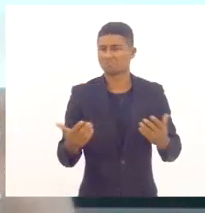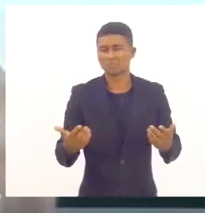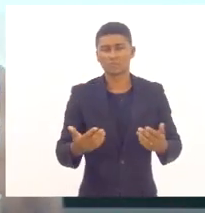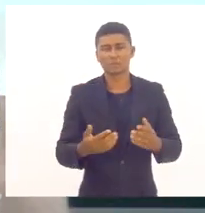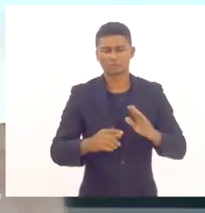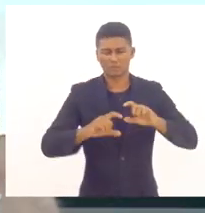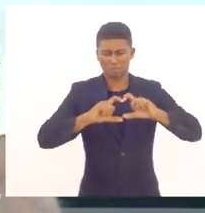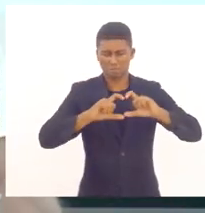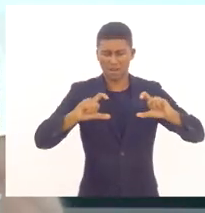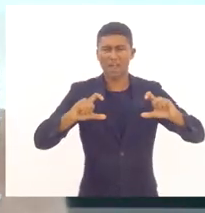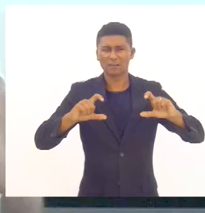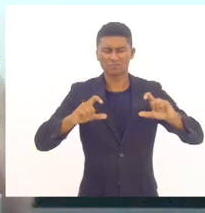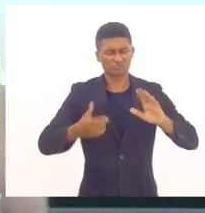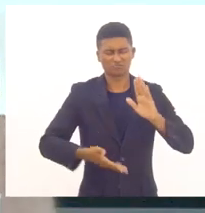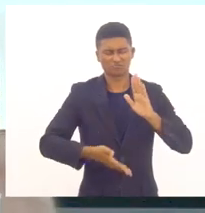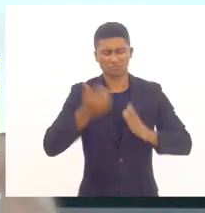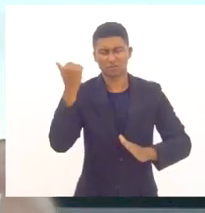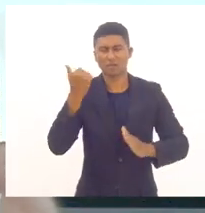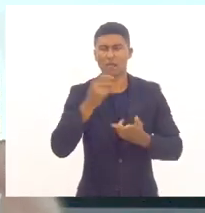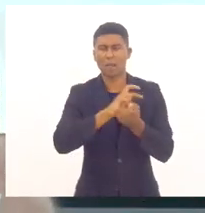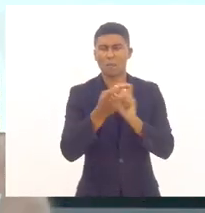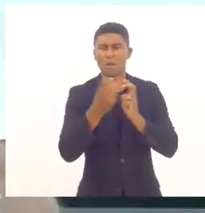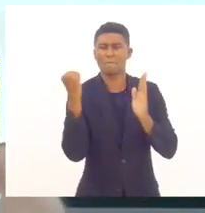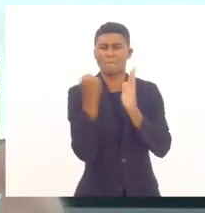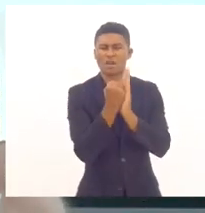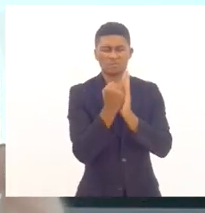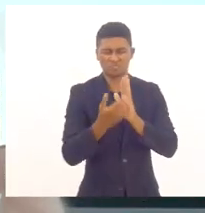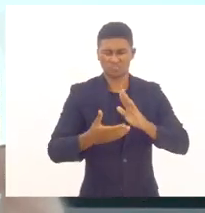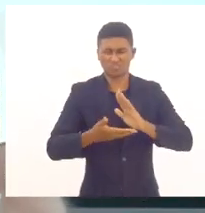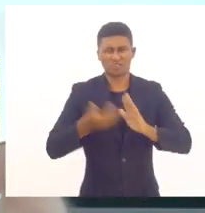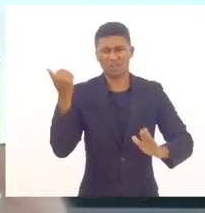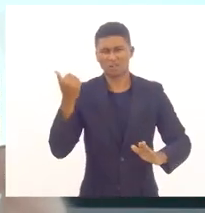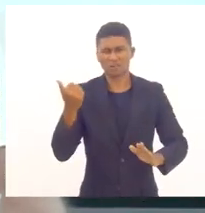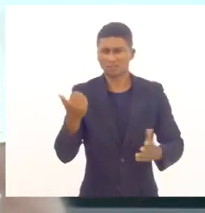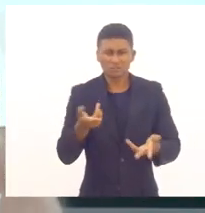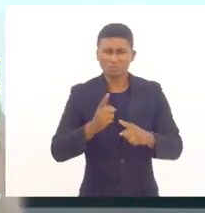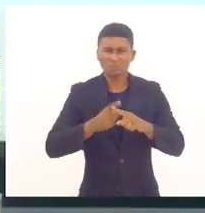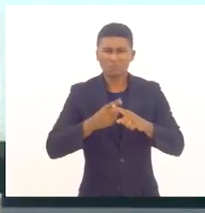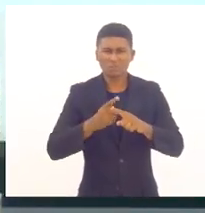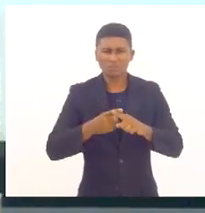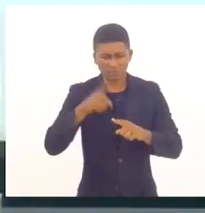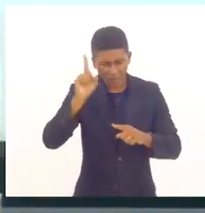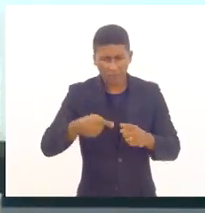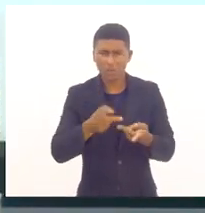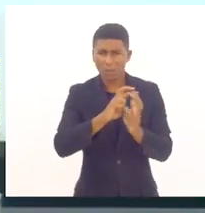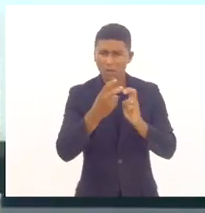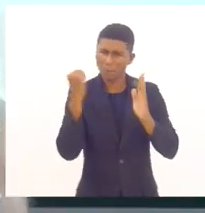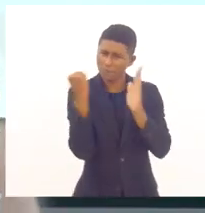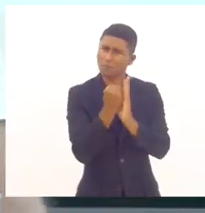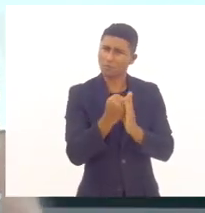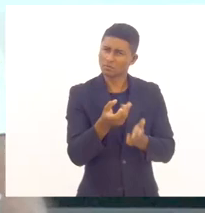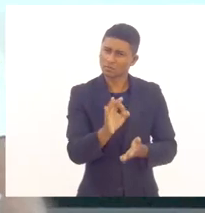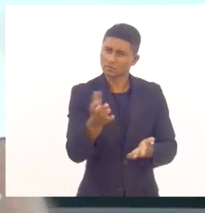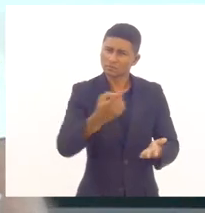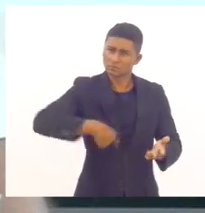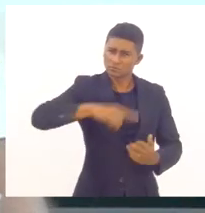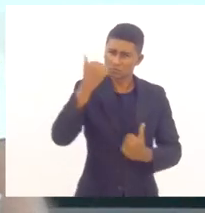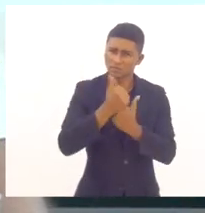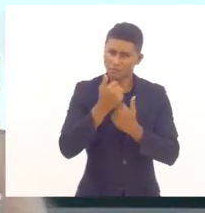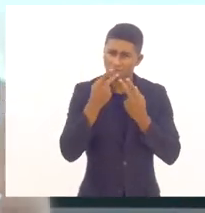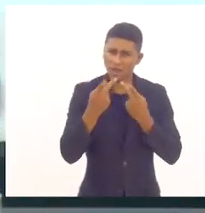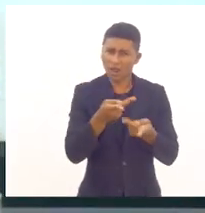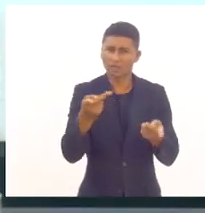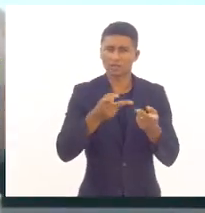fala que a capoeira é patrimônio. Por que tirar isso? A capoeira não é patrimônio? A gente não defende, não fala a todo instante que a capoeira é